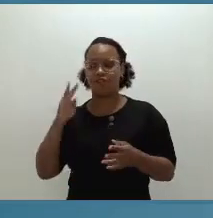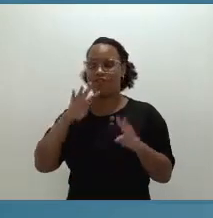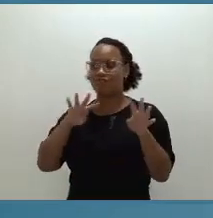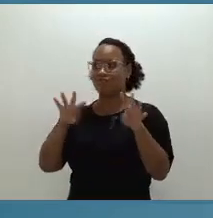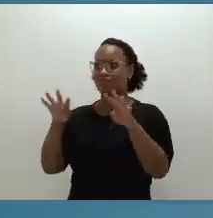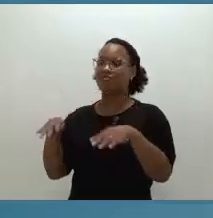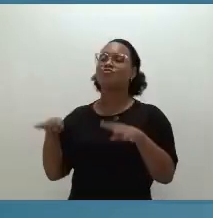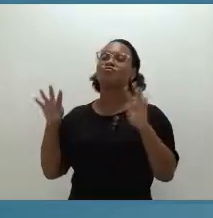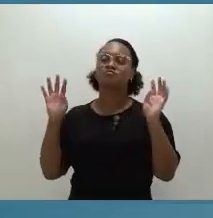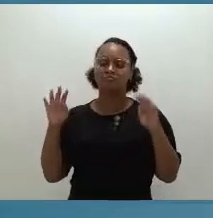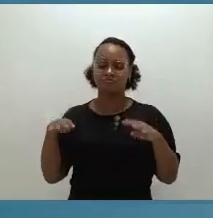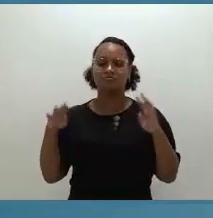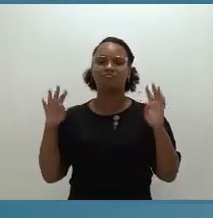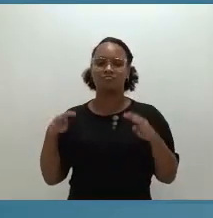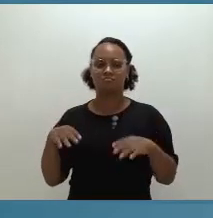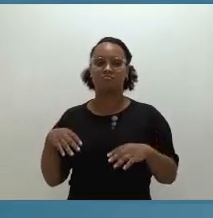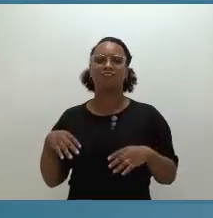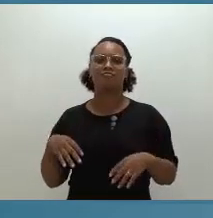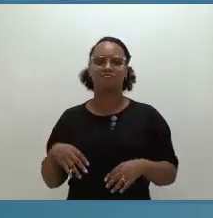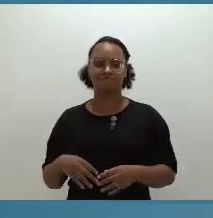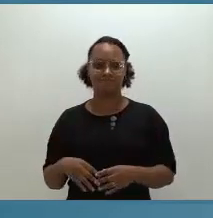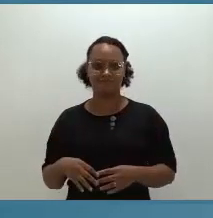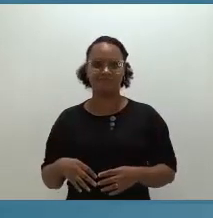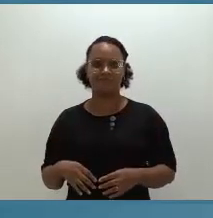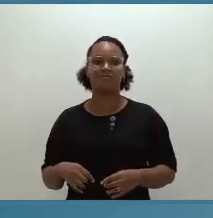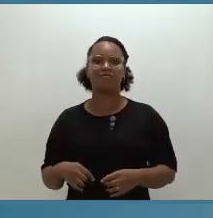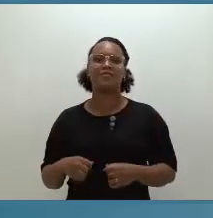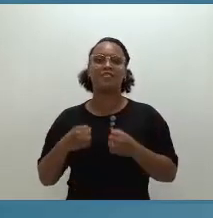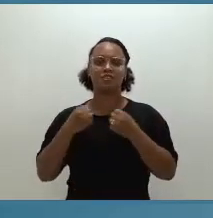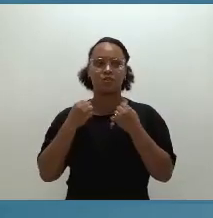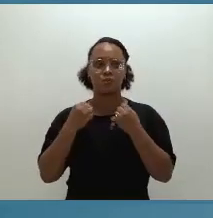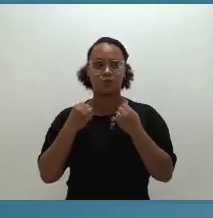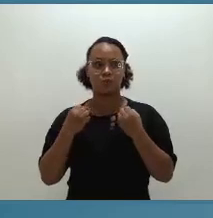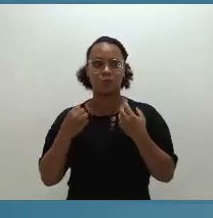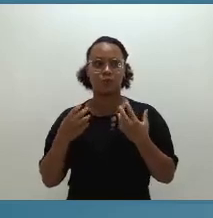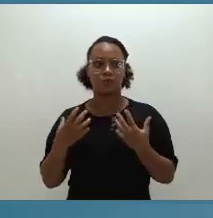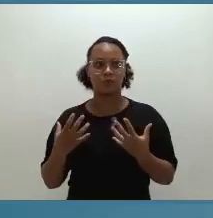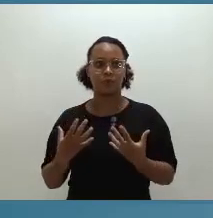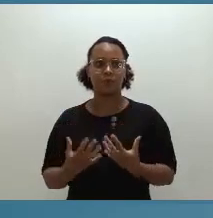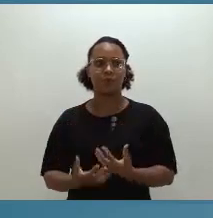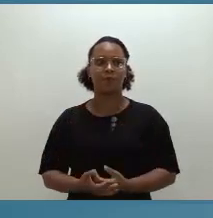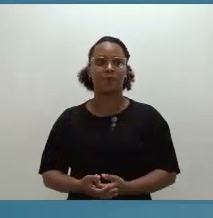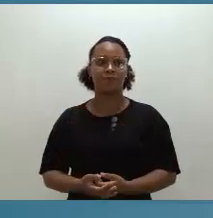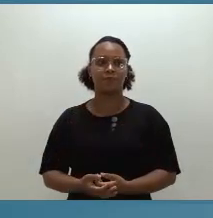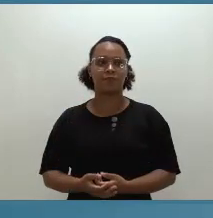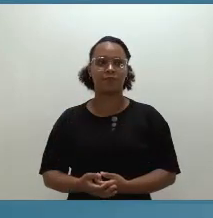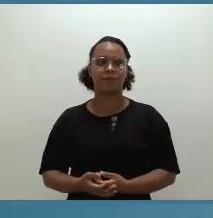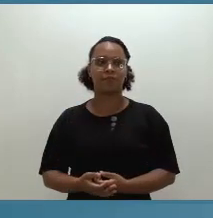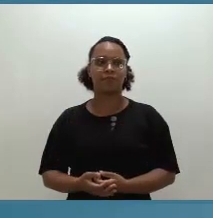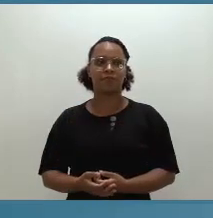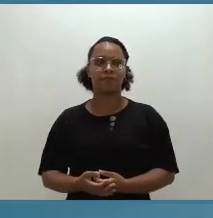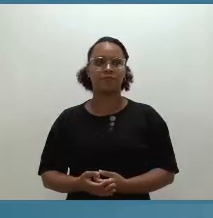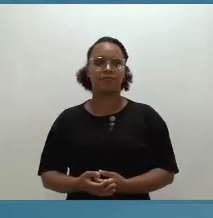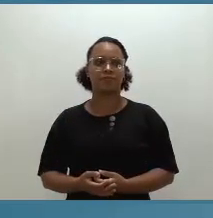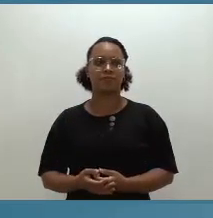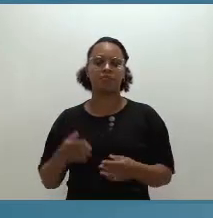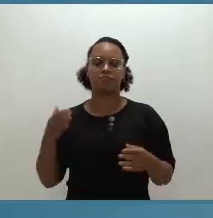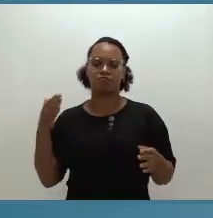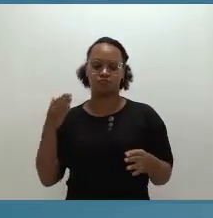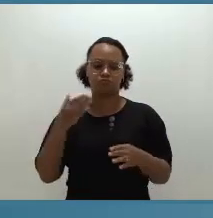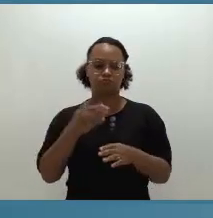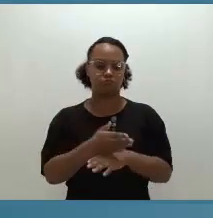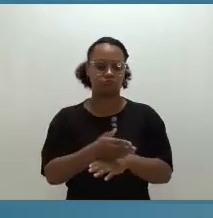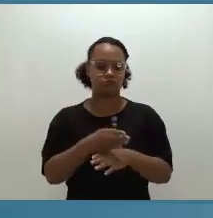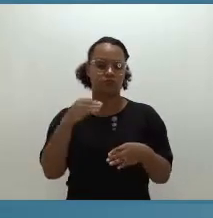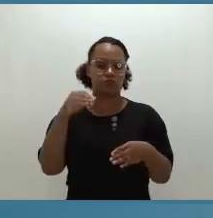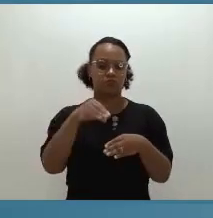positiva, no sentido de que deve ser por aclamação, eu declaro eleito por aclamação